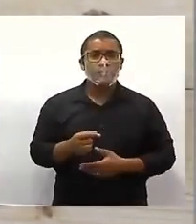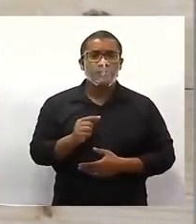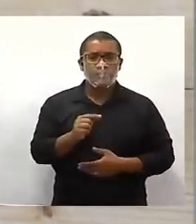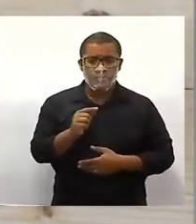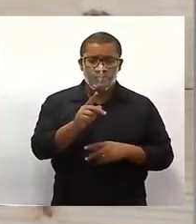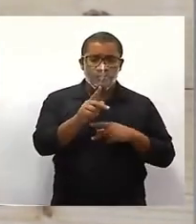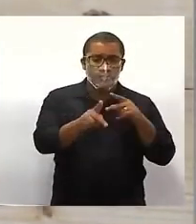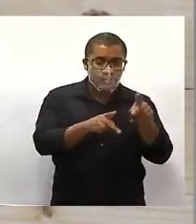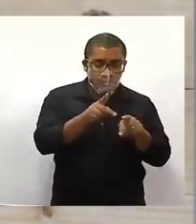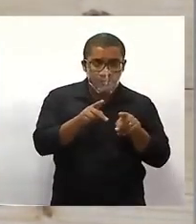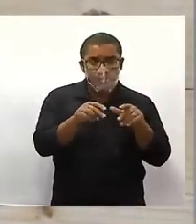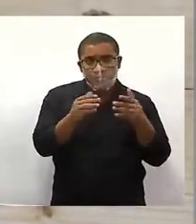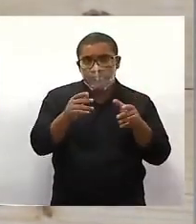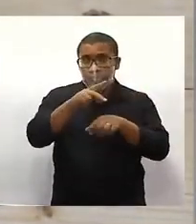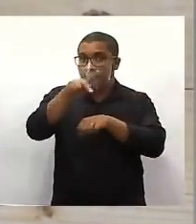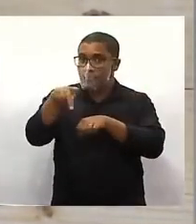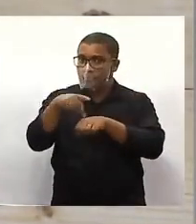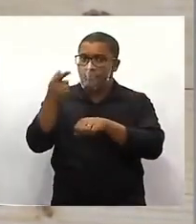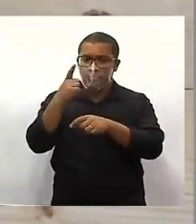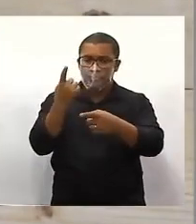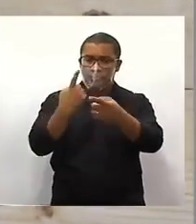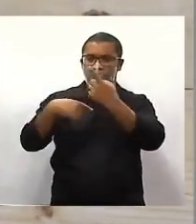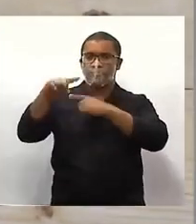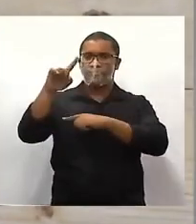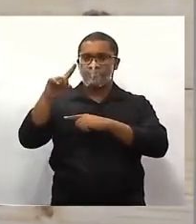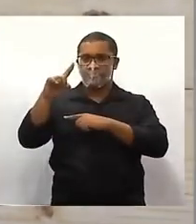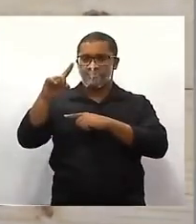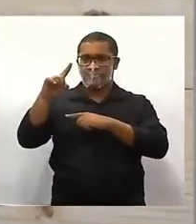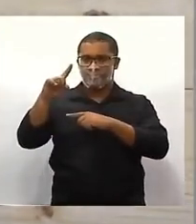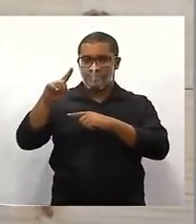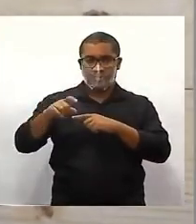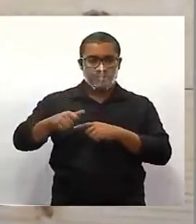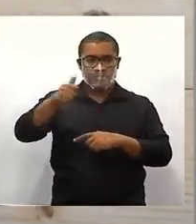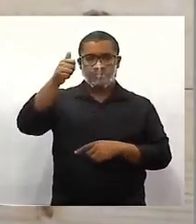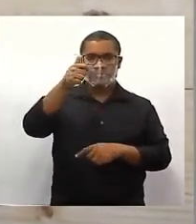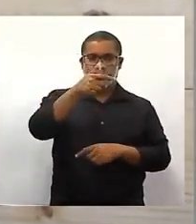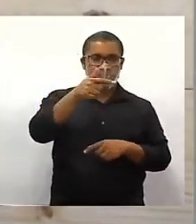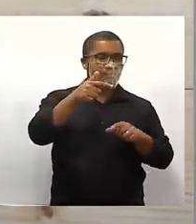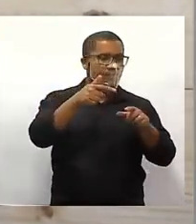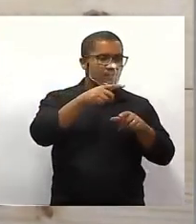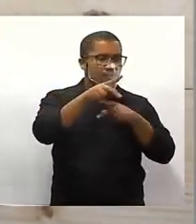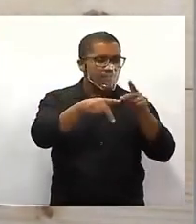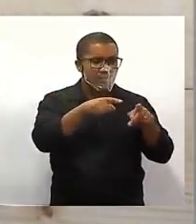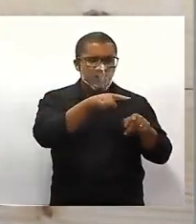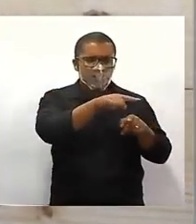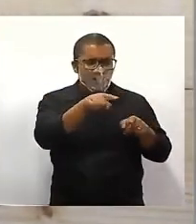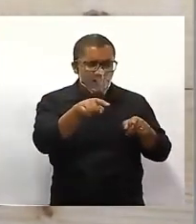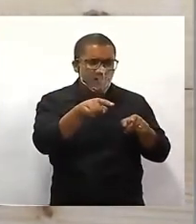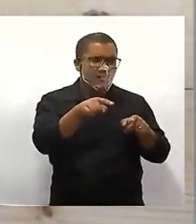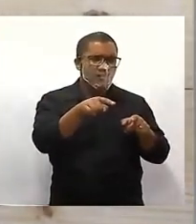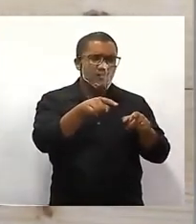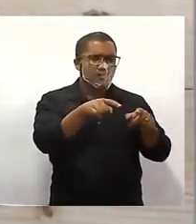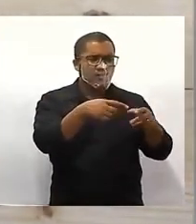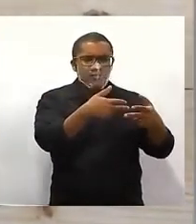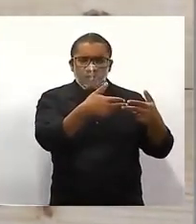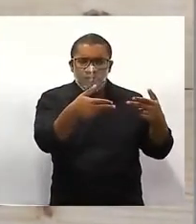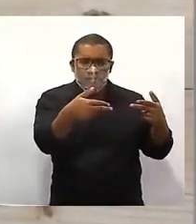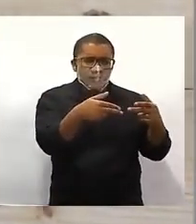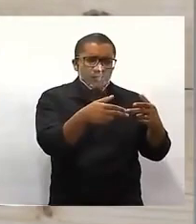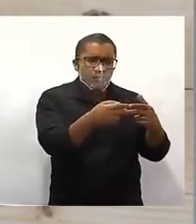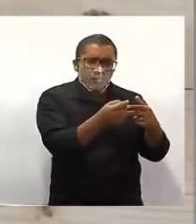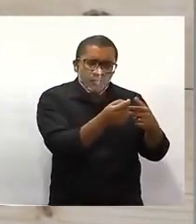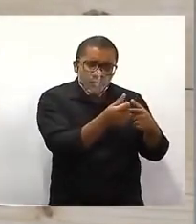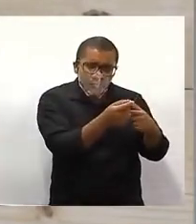povo, aquele país, se sobressaia sobre os outros. Enquanto o país que tiver menos recursos e uma menor